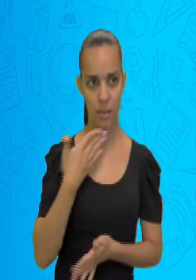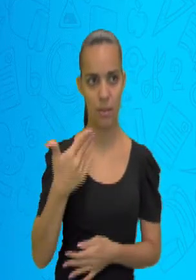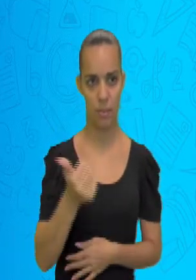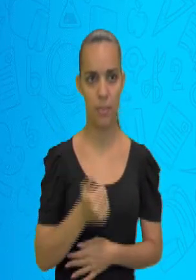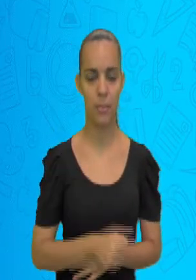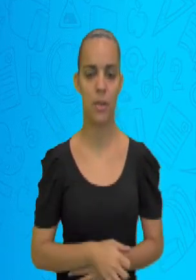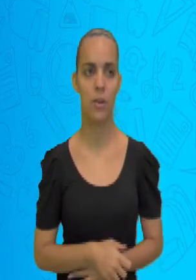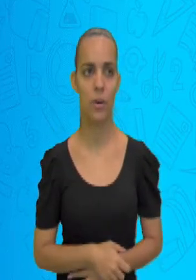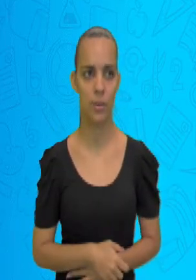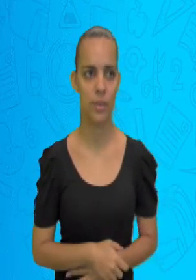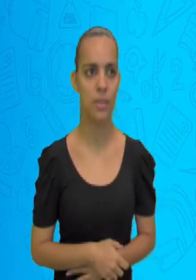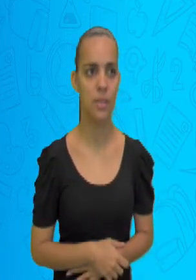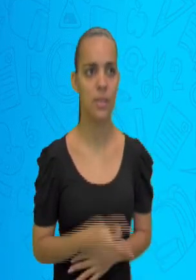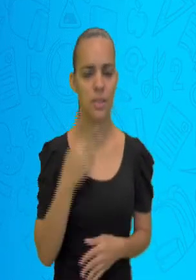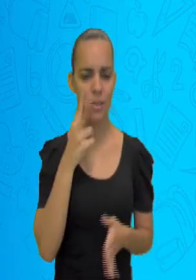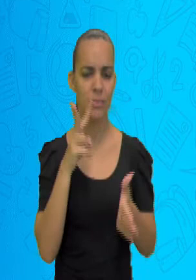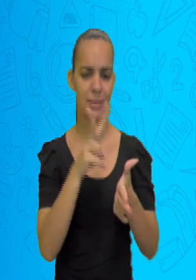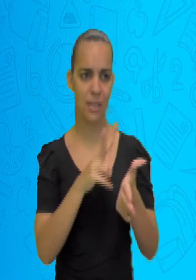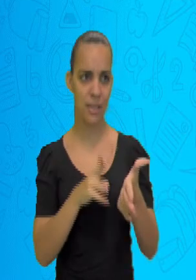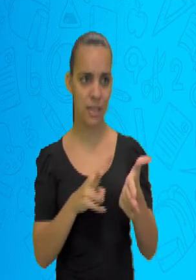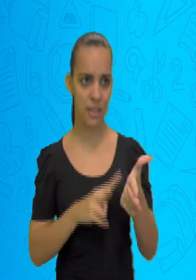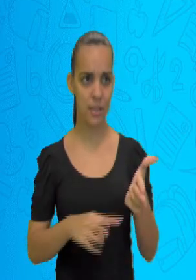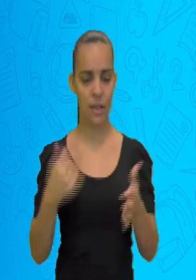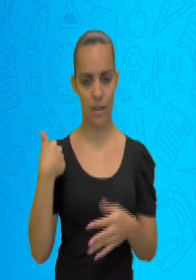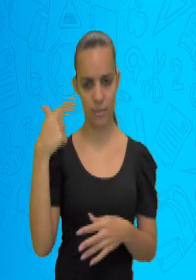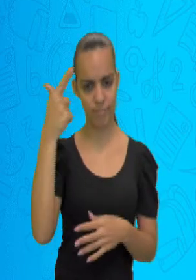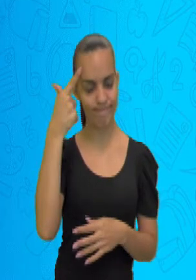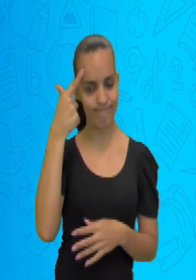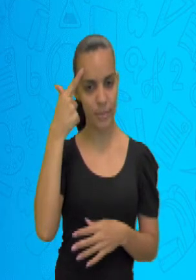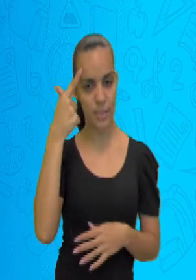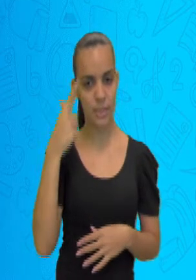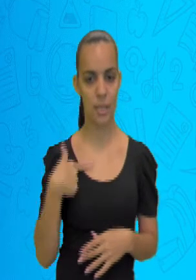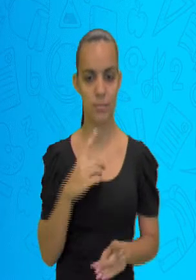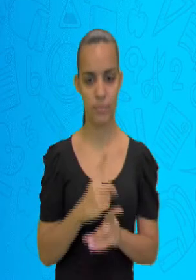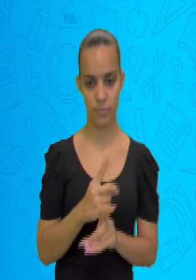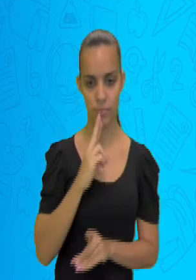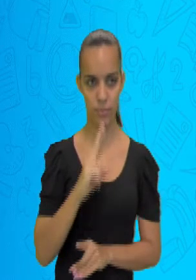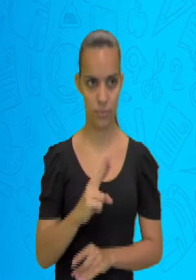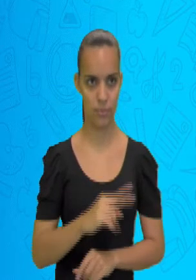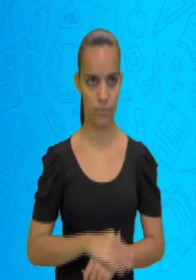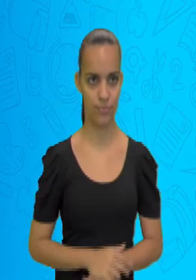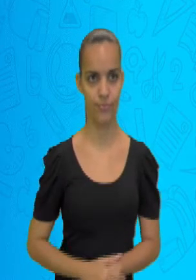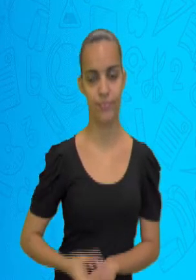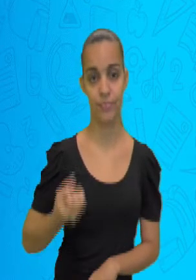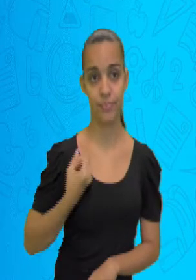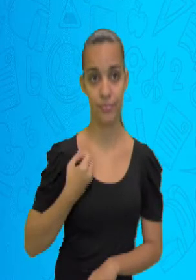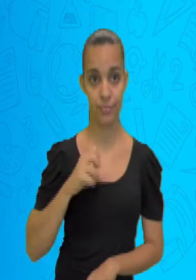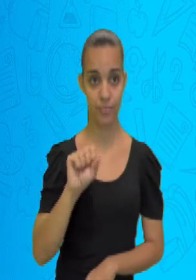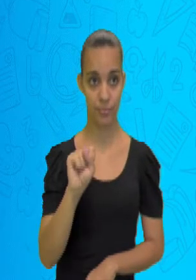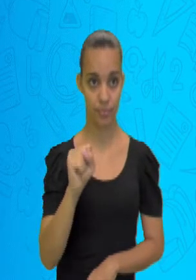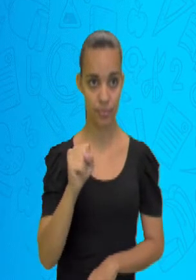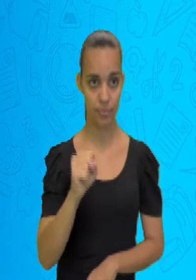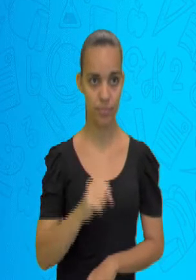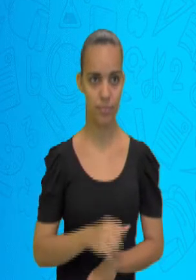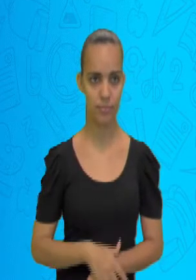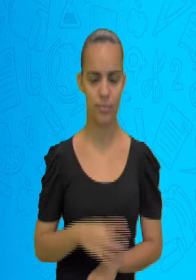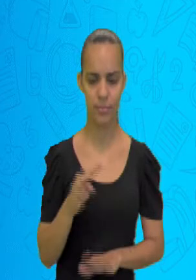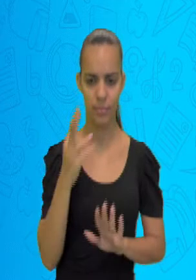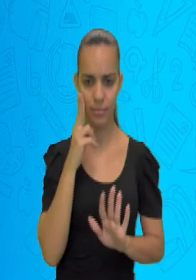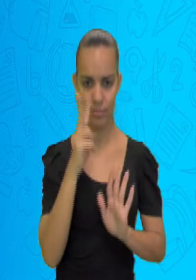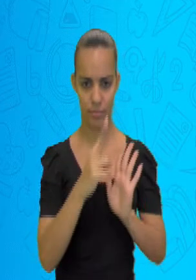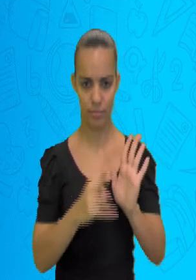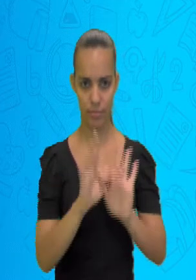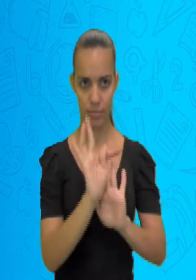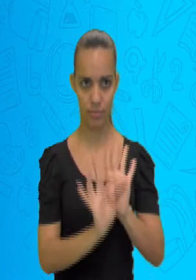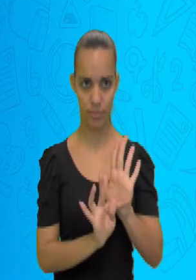clara lá no texto. Você vai ter que ler e interpretar. Questão 8. Leia o texto